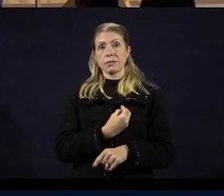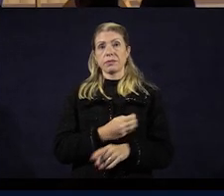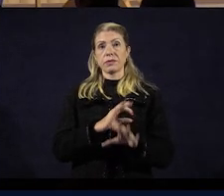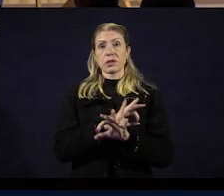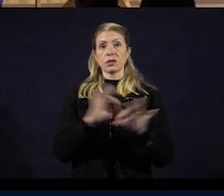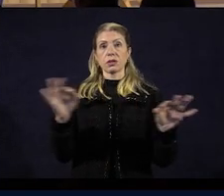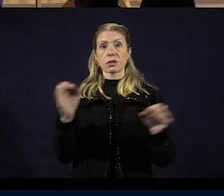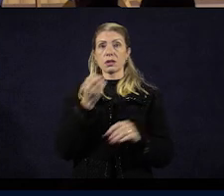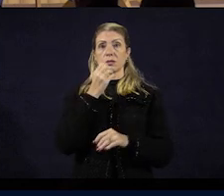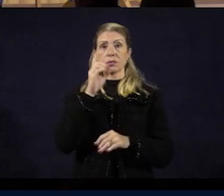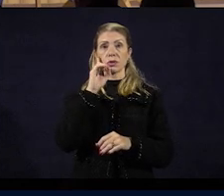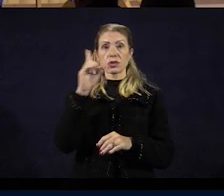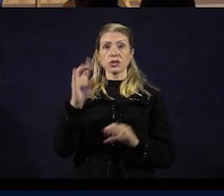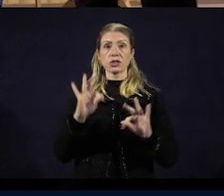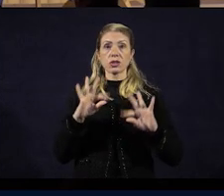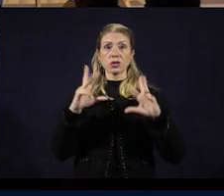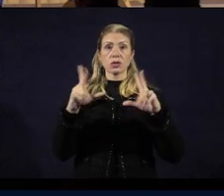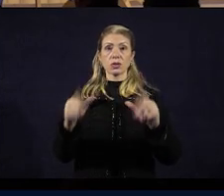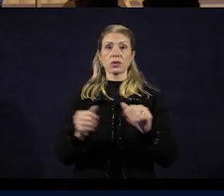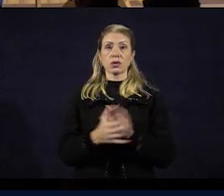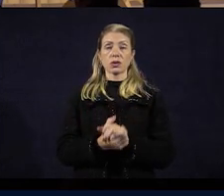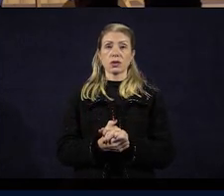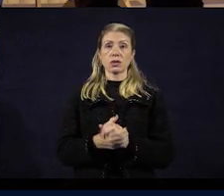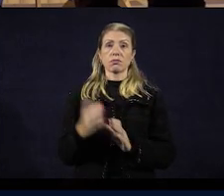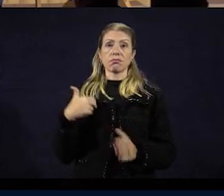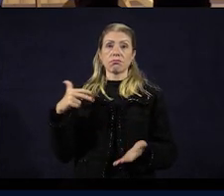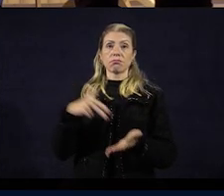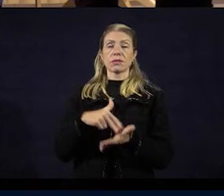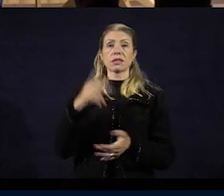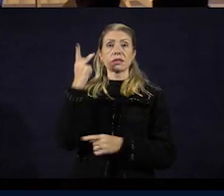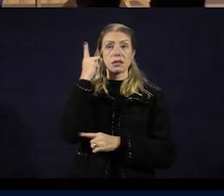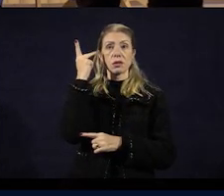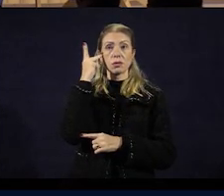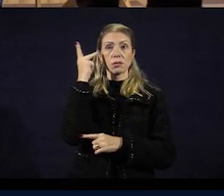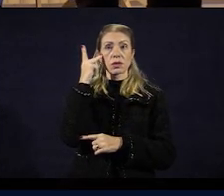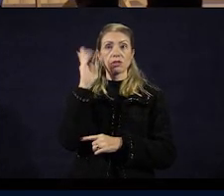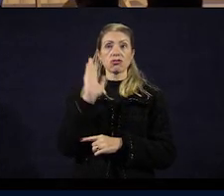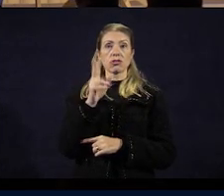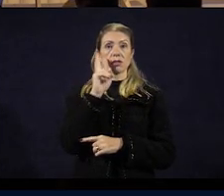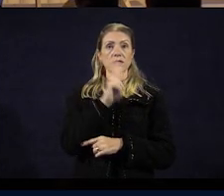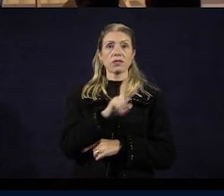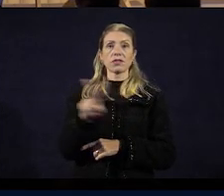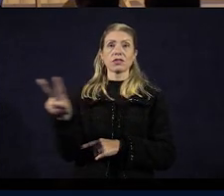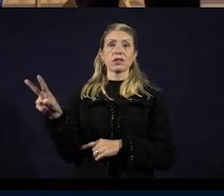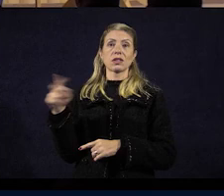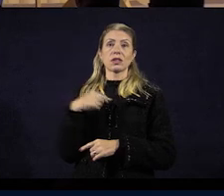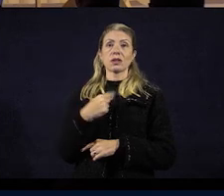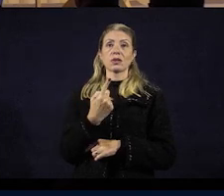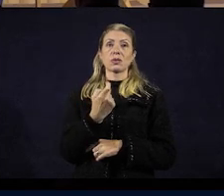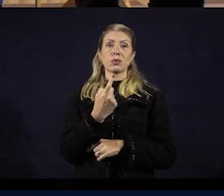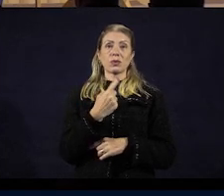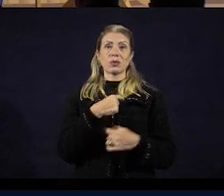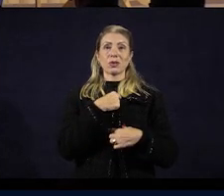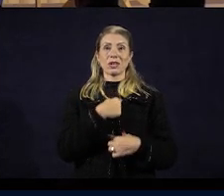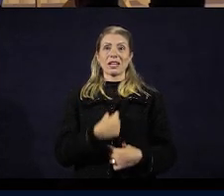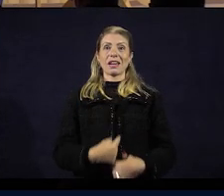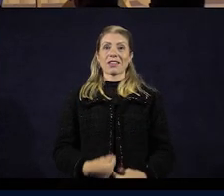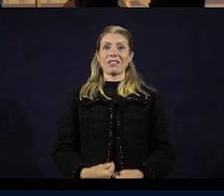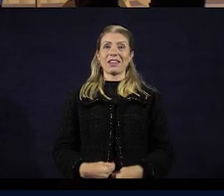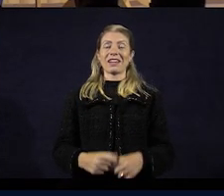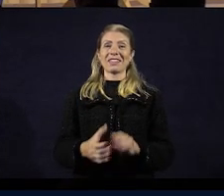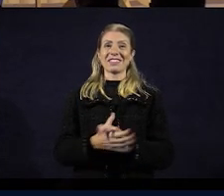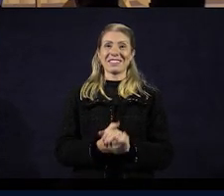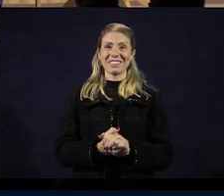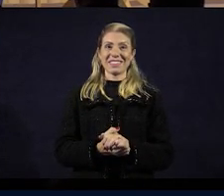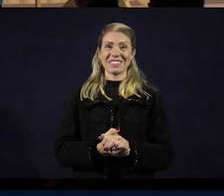ótimo. Bom dia a todos. É um prazer estar em São Paulo. Já dei uma olhada rápida no auditório aqui. Eu acho que eu sou o único de gravata. Então,